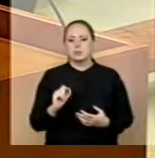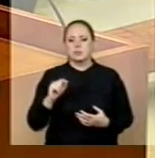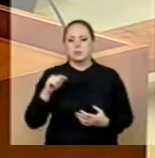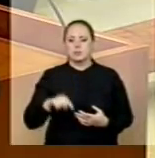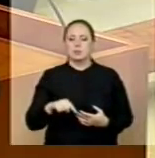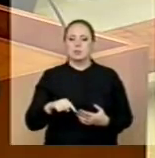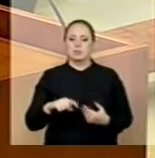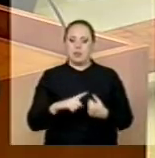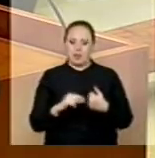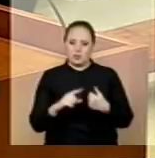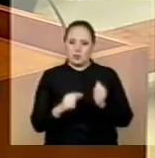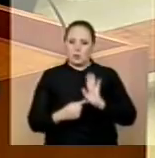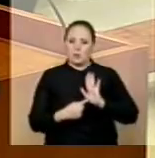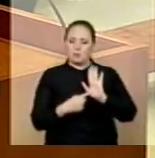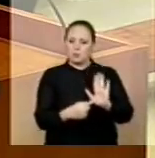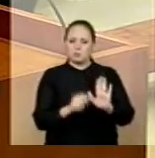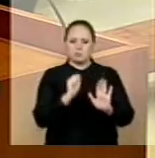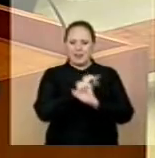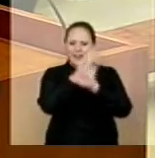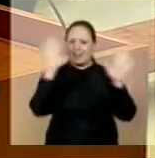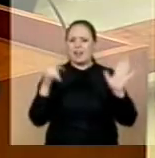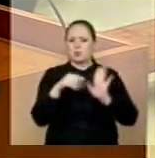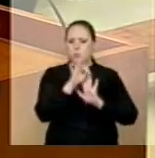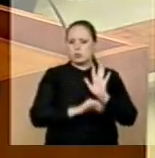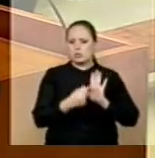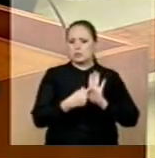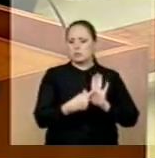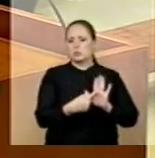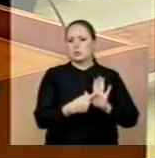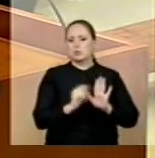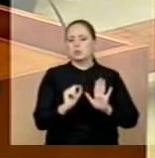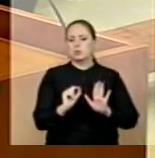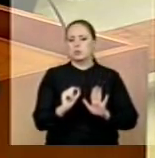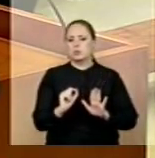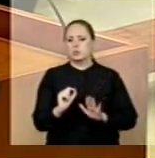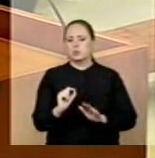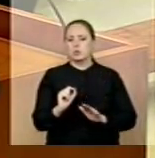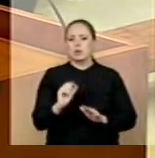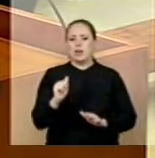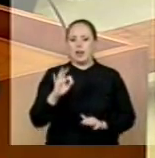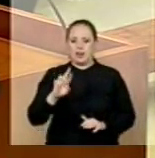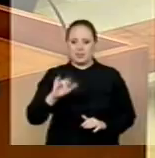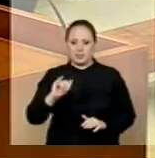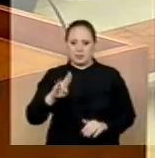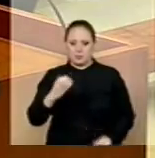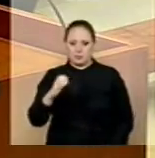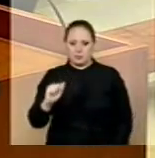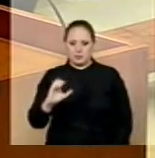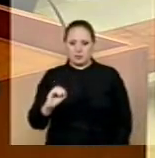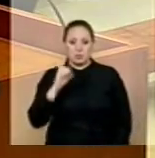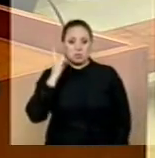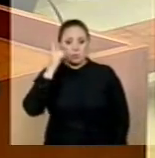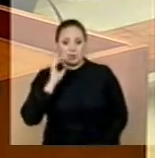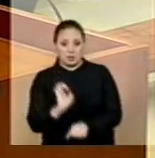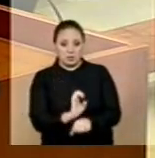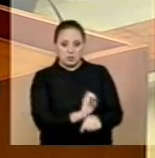dispositivo fez referência, determinou expressamente a conferência, a atribuição aos deputados estaduais de